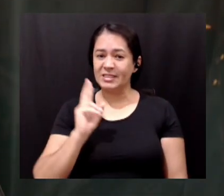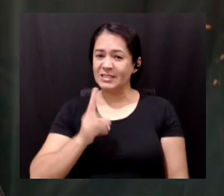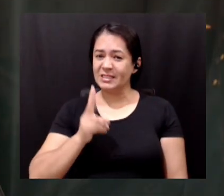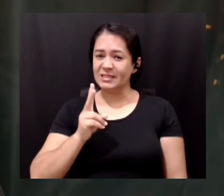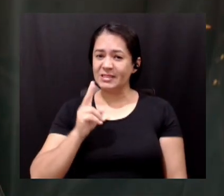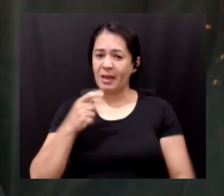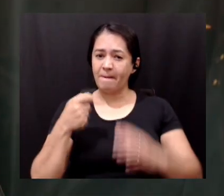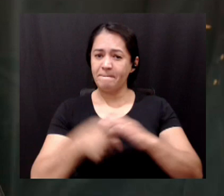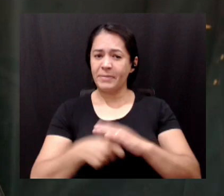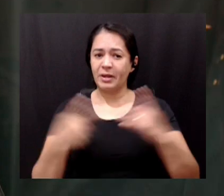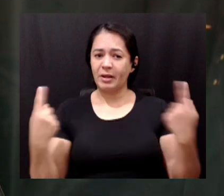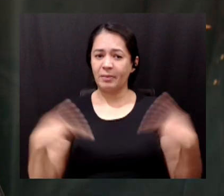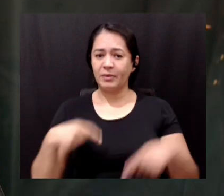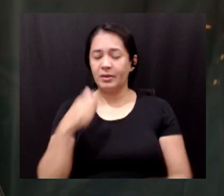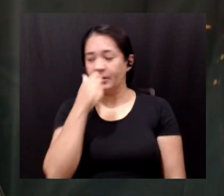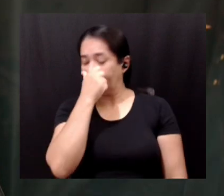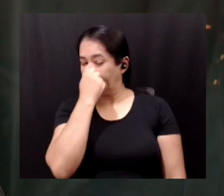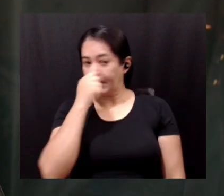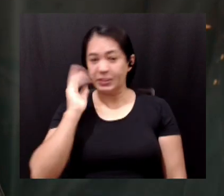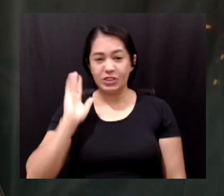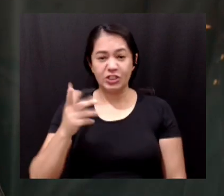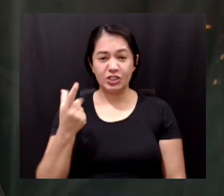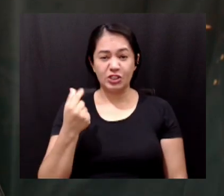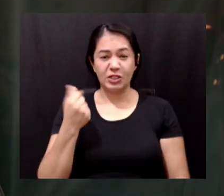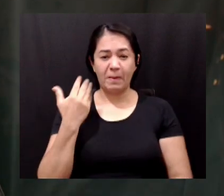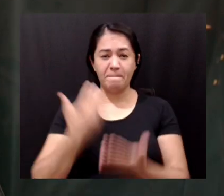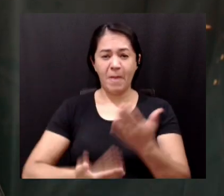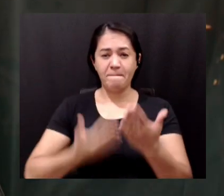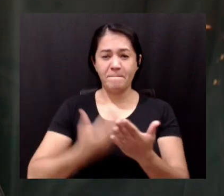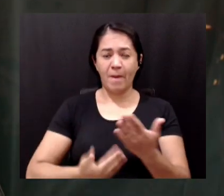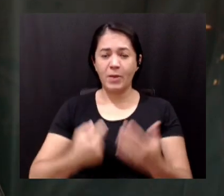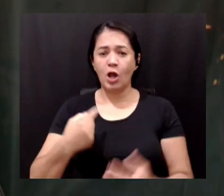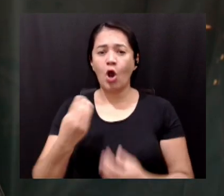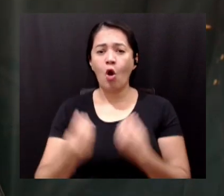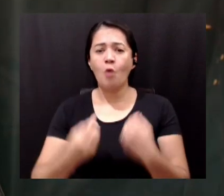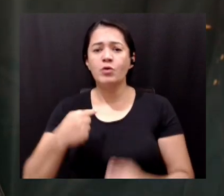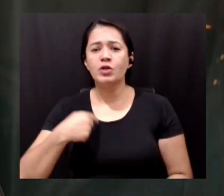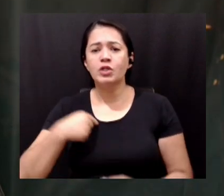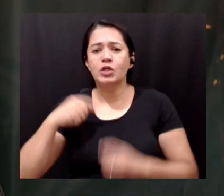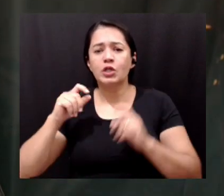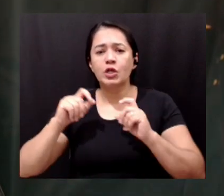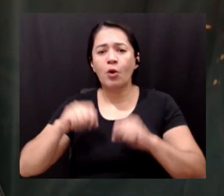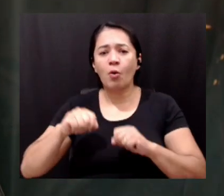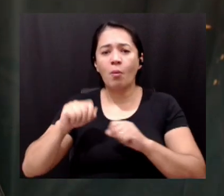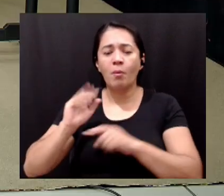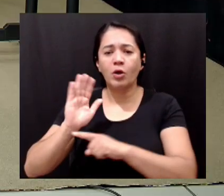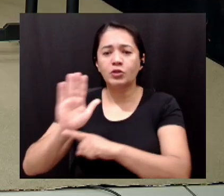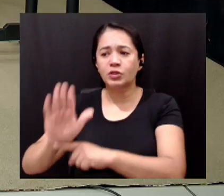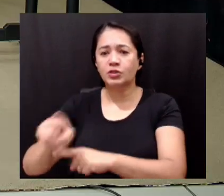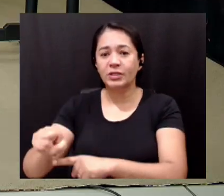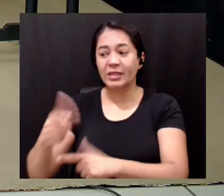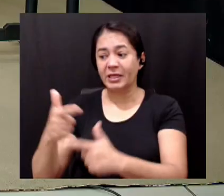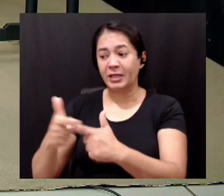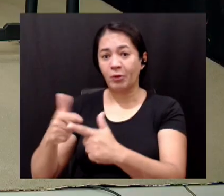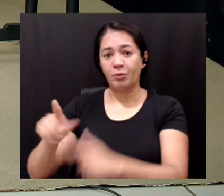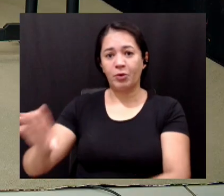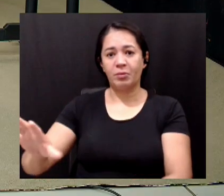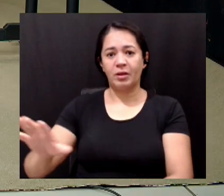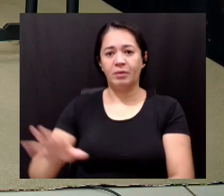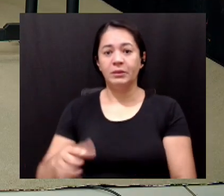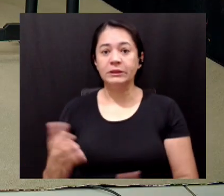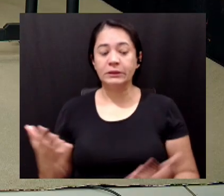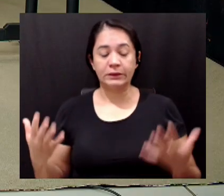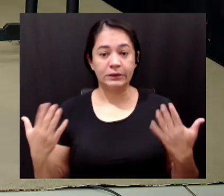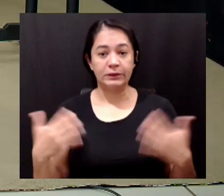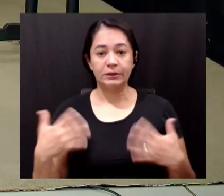perdeu muito dinheiro. Como posso ajudá-lo a reconhecer que tem um problema? Eita, e agora? Essa pergunta,